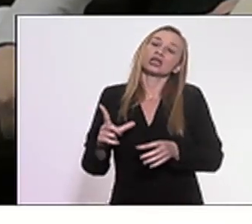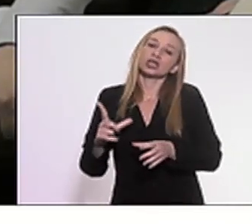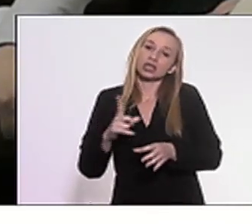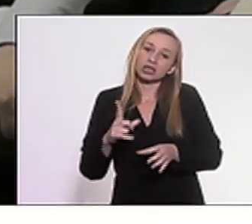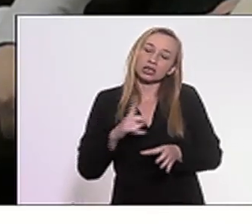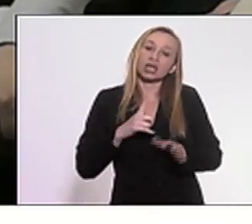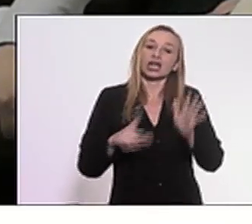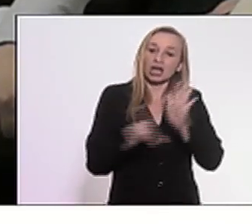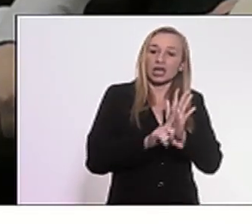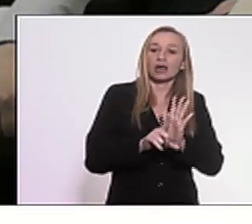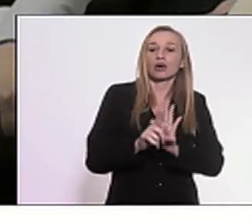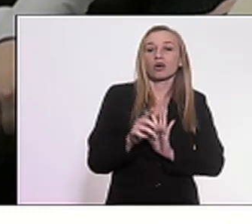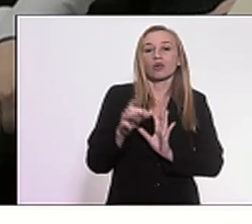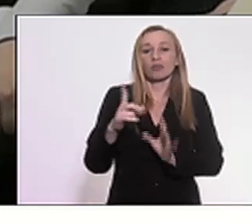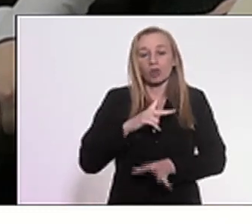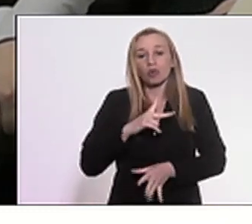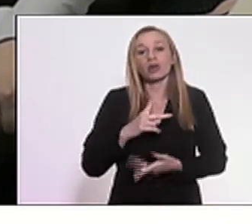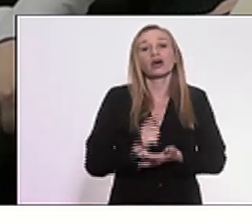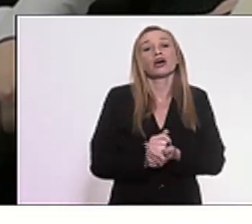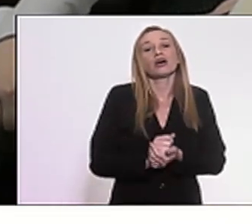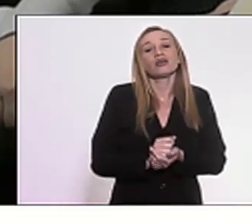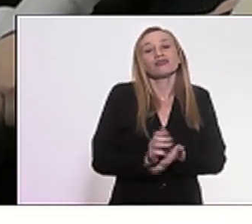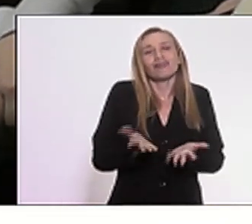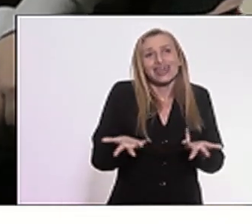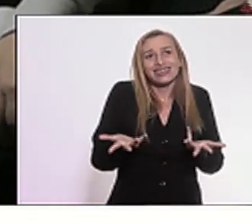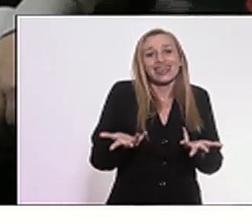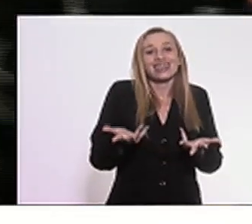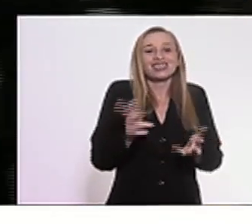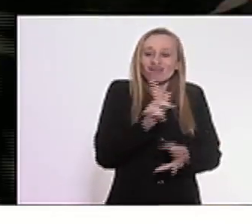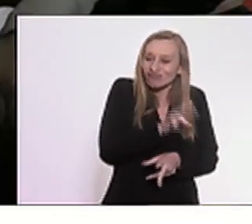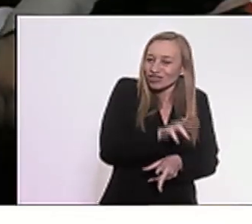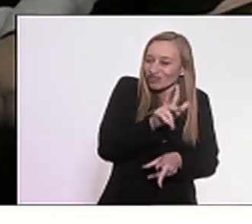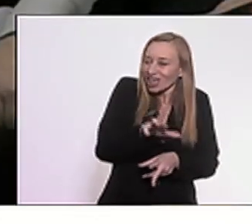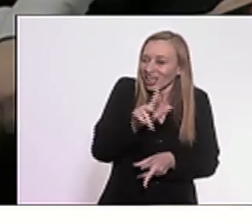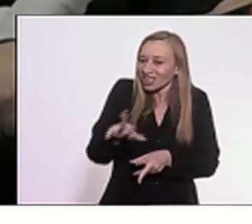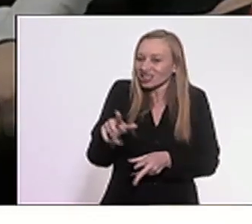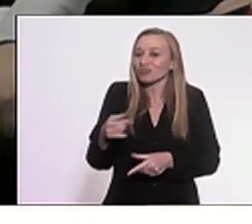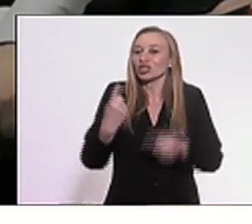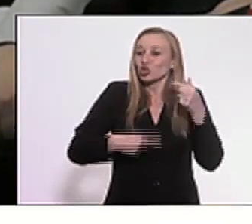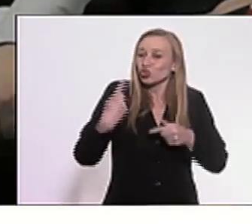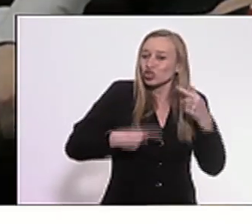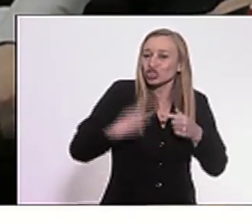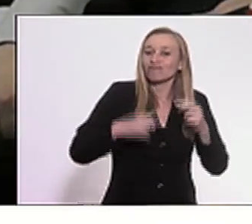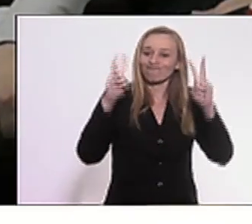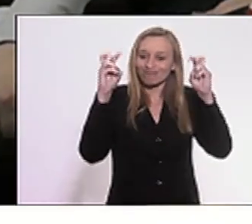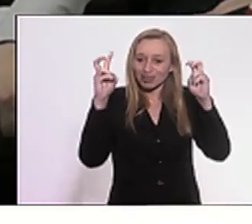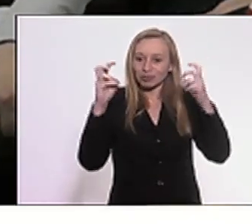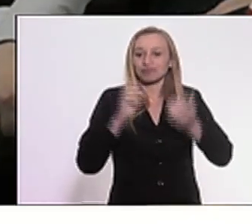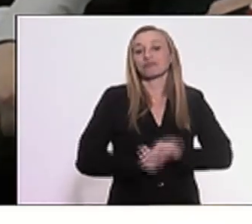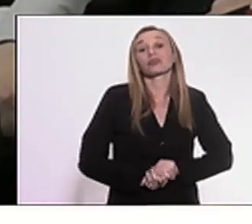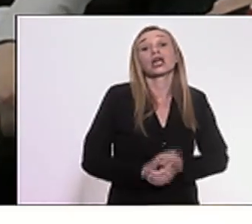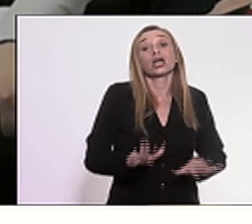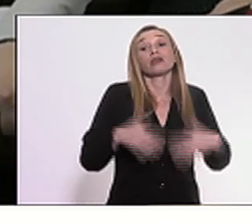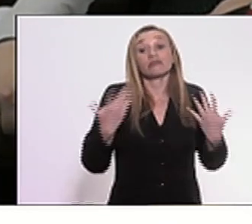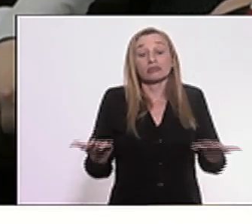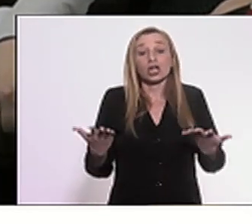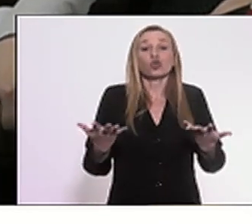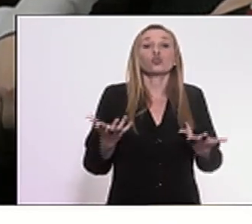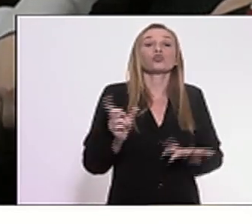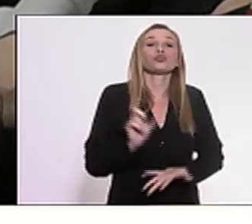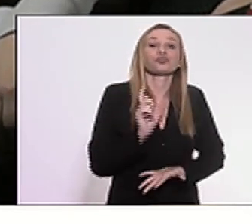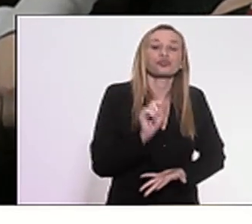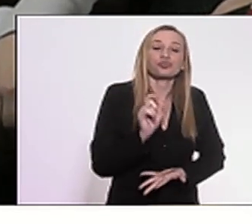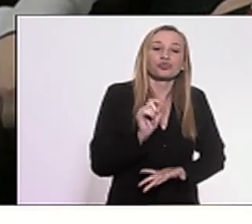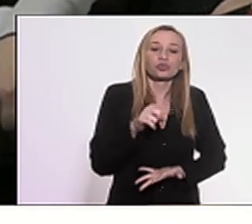próprio. E isso gera uma situação bem diferenciada para a gente discutir esse tipo de tema. Então, assim, o que a gente